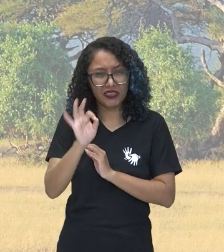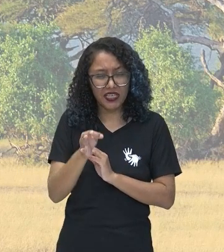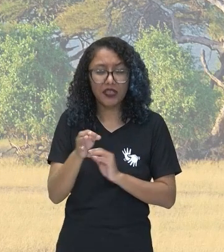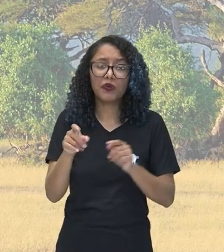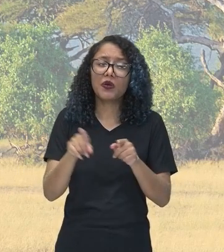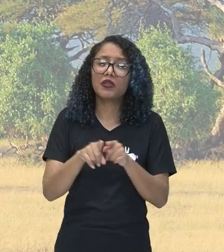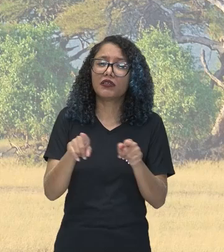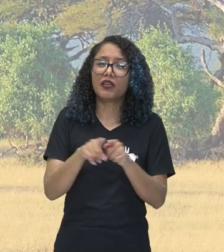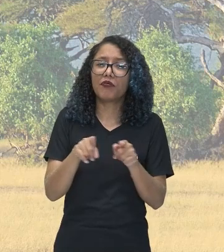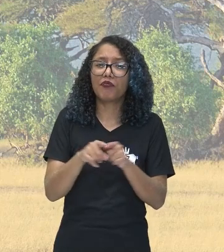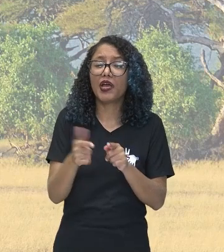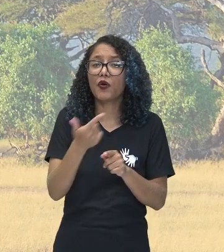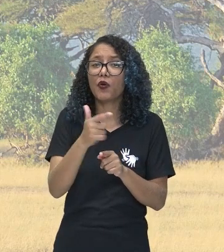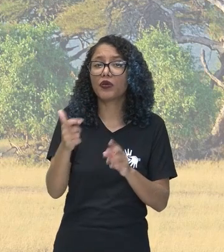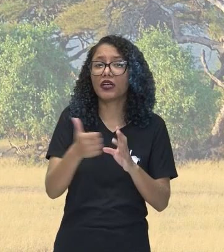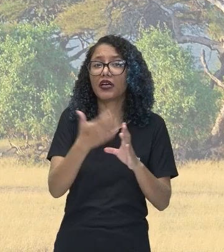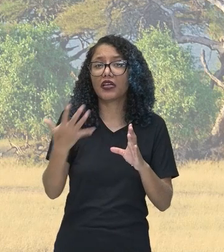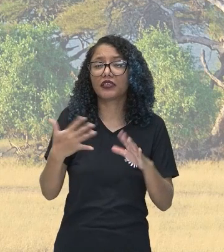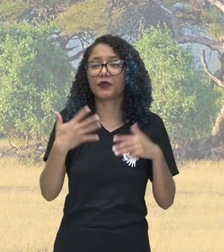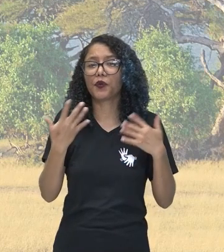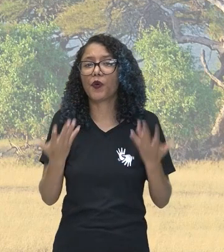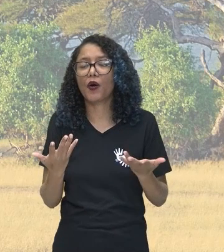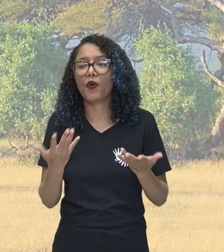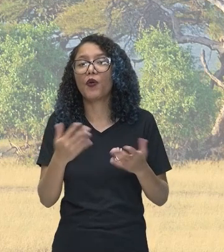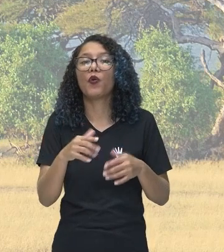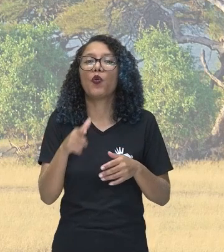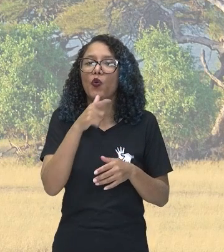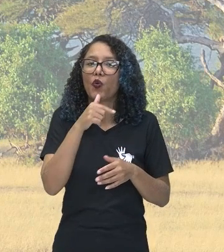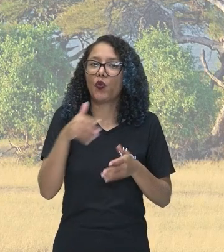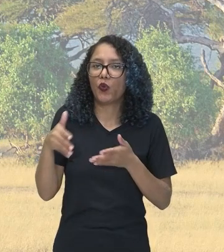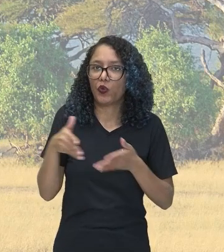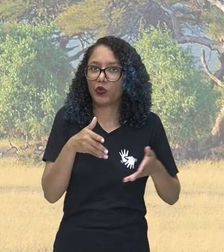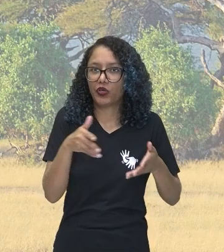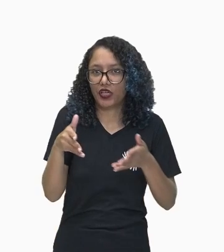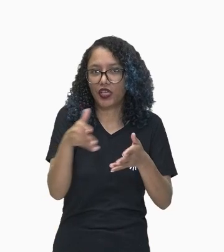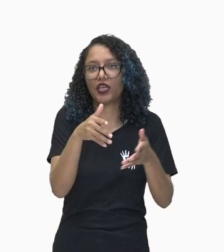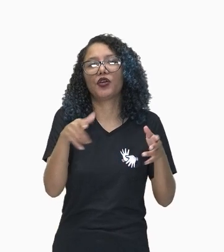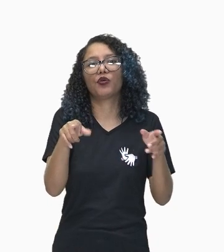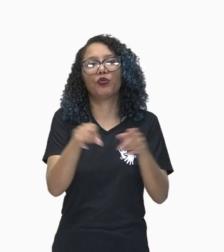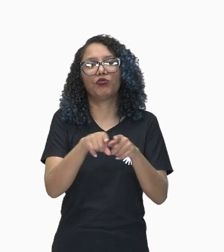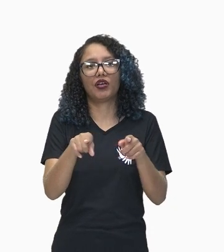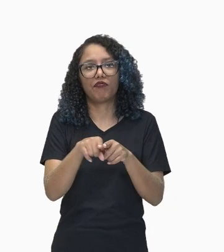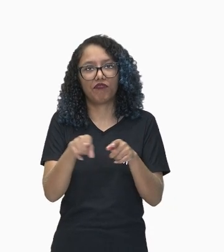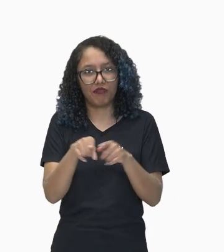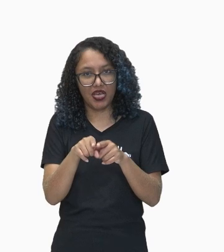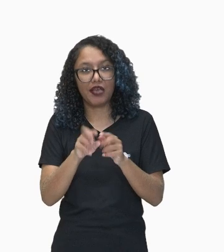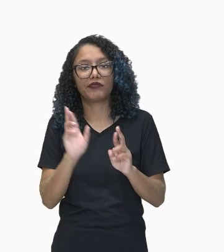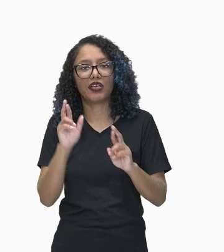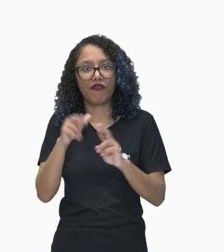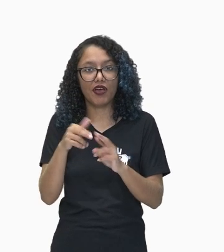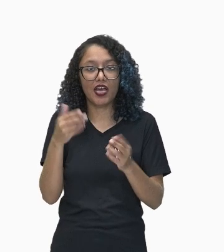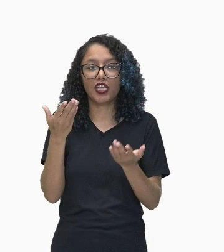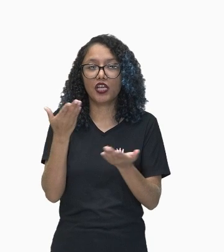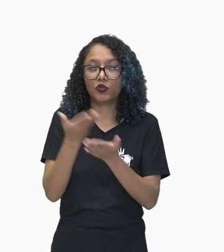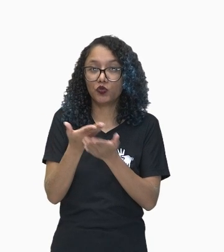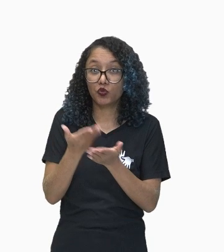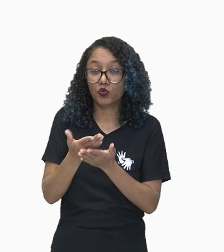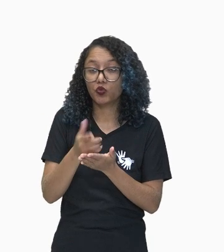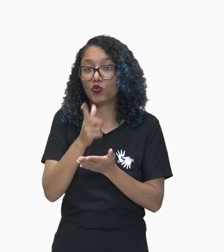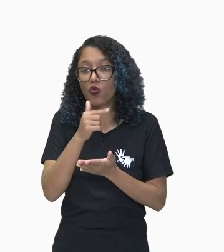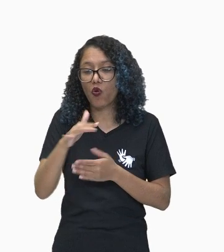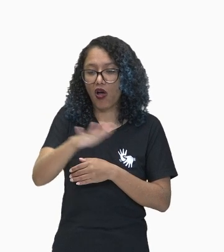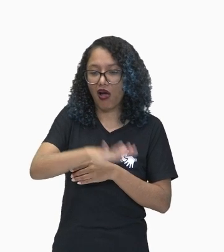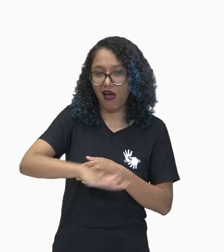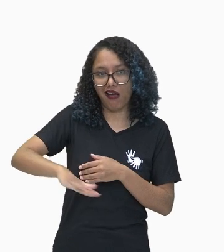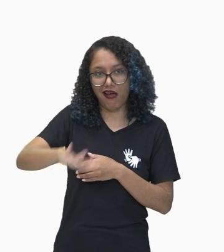também vamos ter aí os estudos dos rios, né, que vai ser a parte da hidrografia na África. Nas regiões mais altas